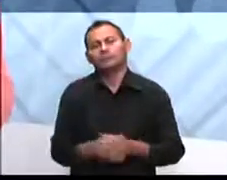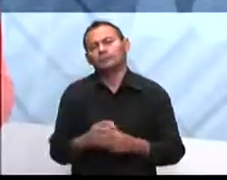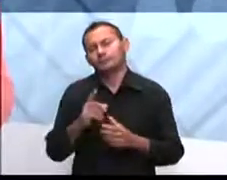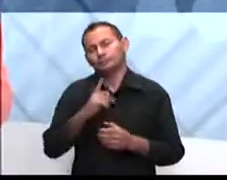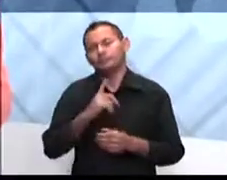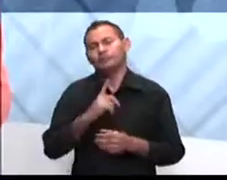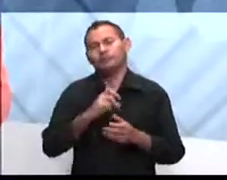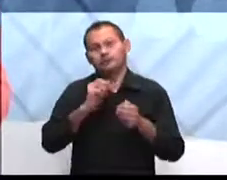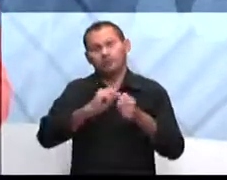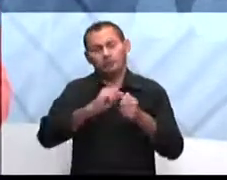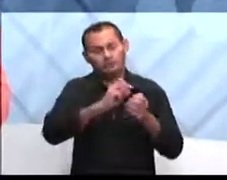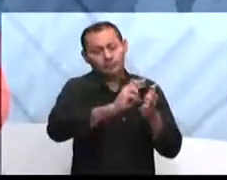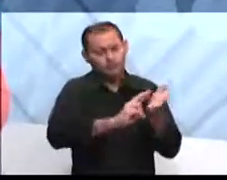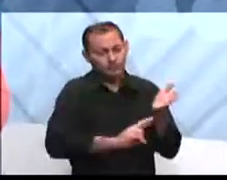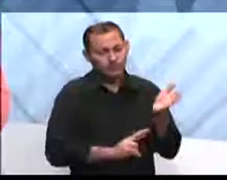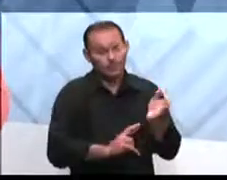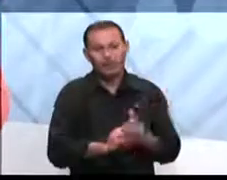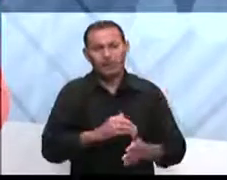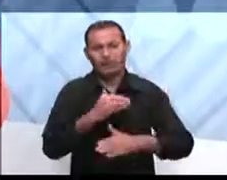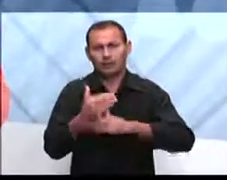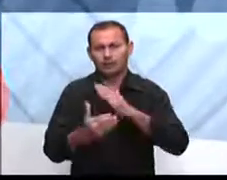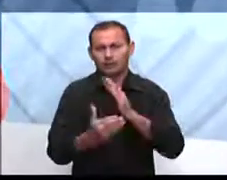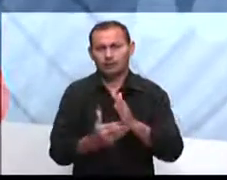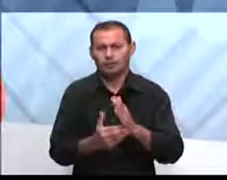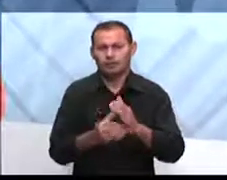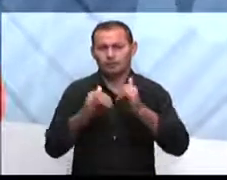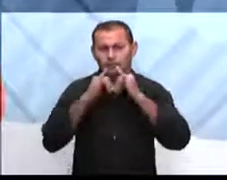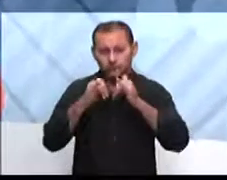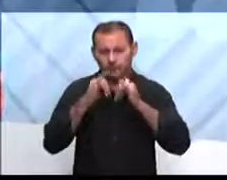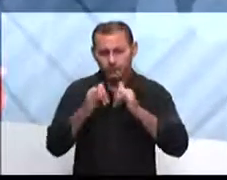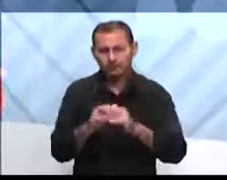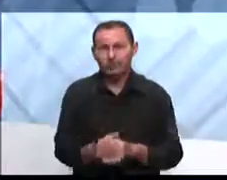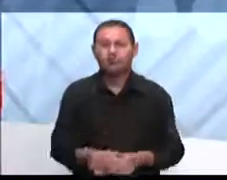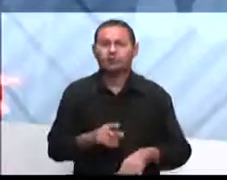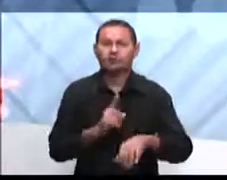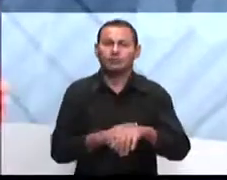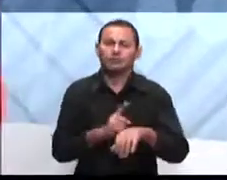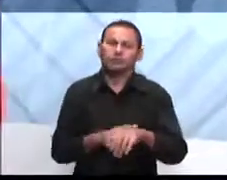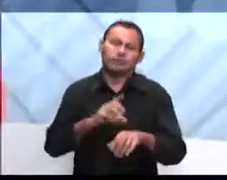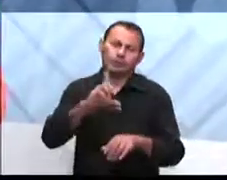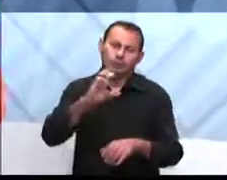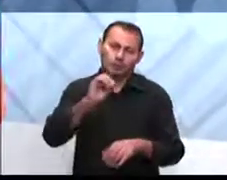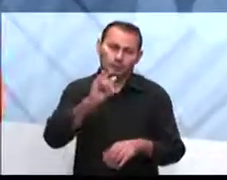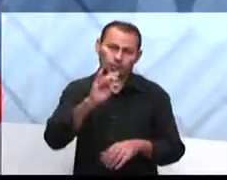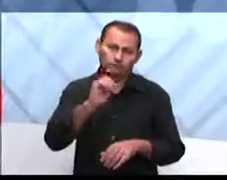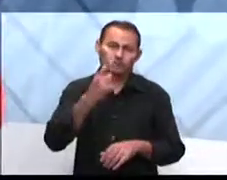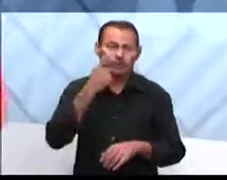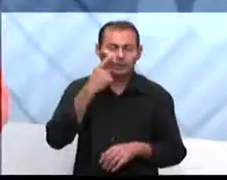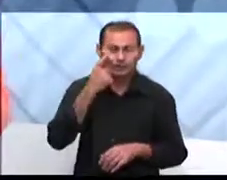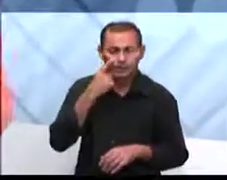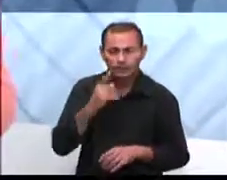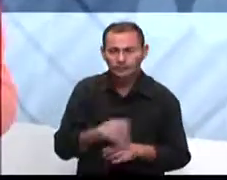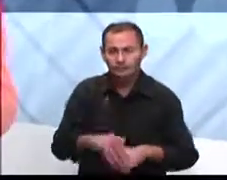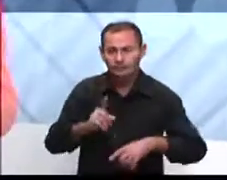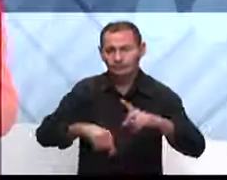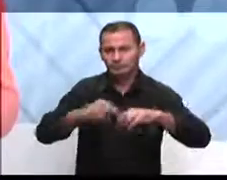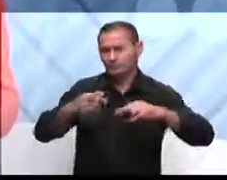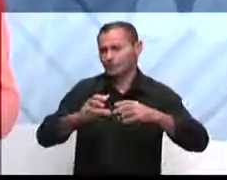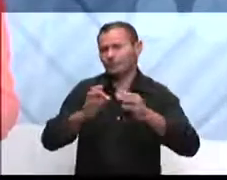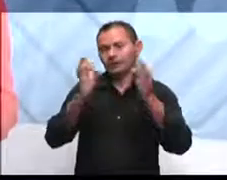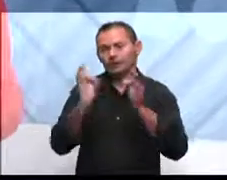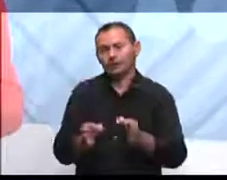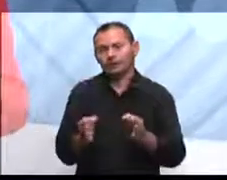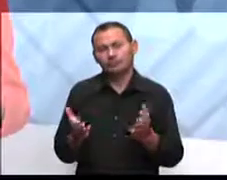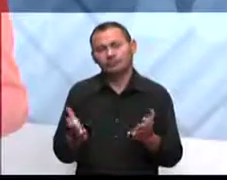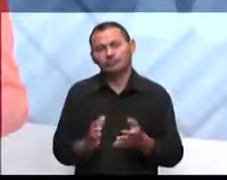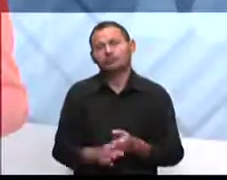um relatório sobre todas essas informações. A partir do momento, lógico, que eu ver que, né, o produto não está dando